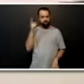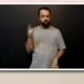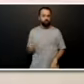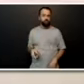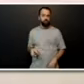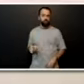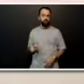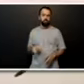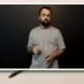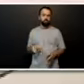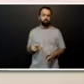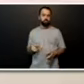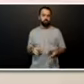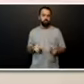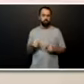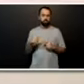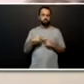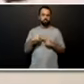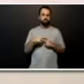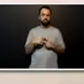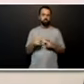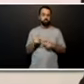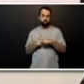positivos, tá errado.